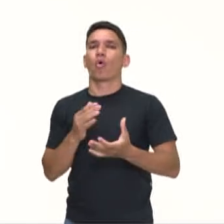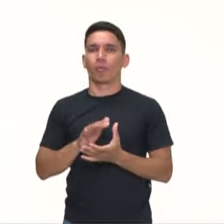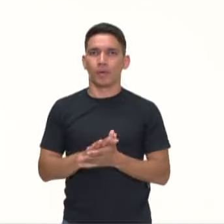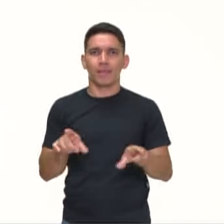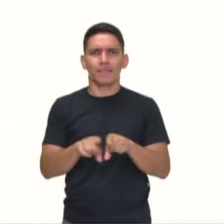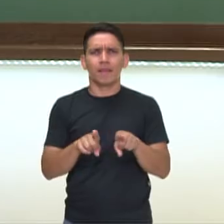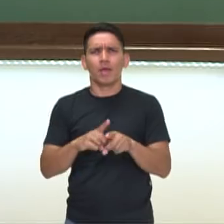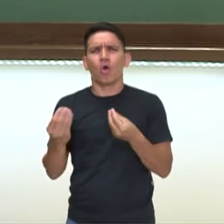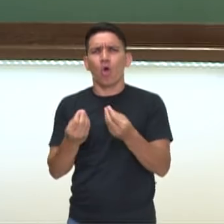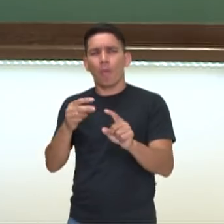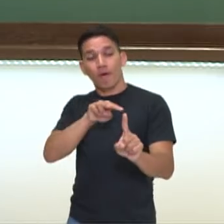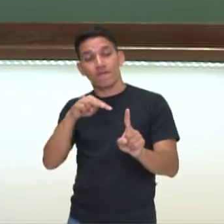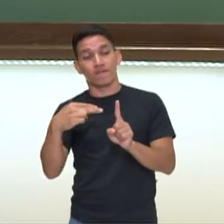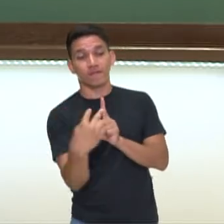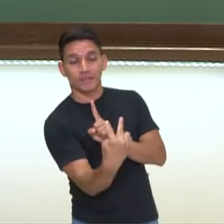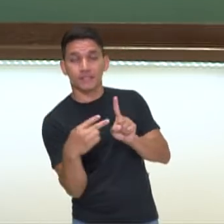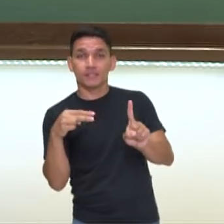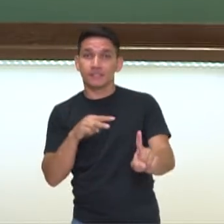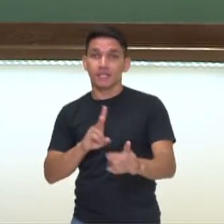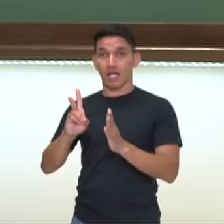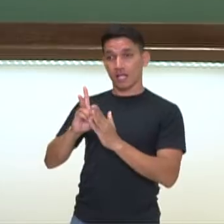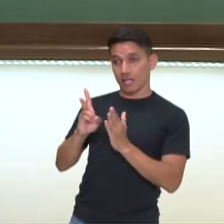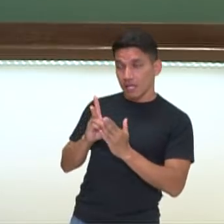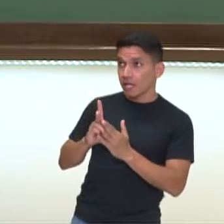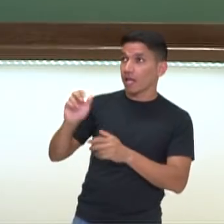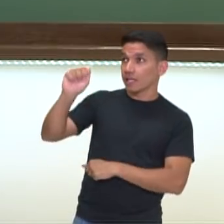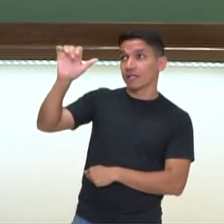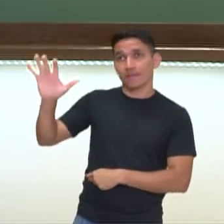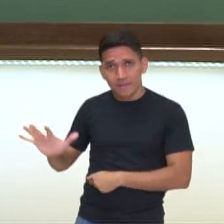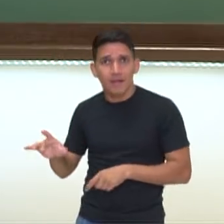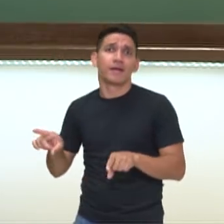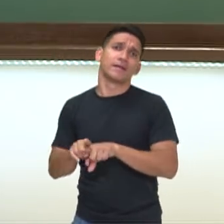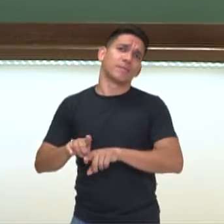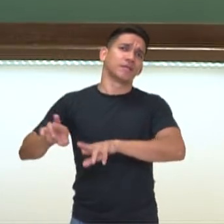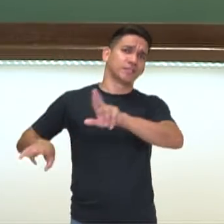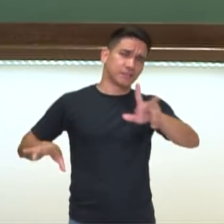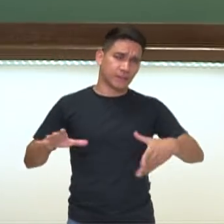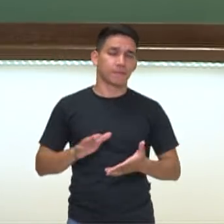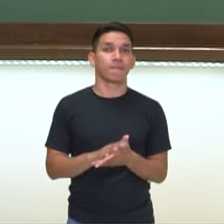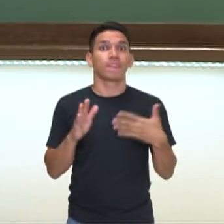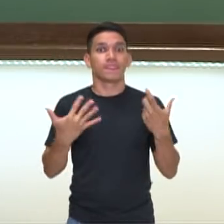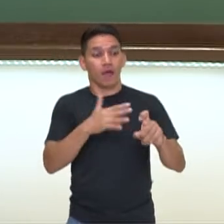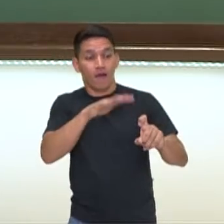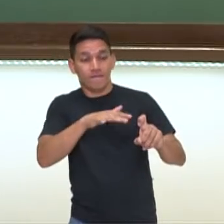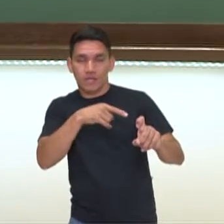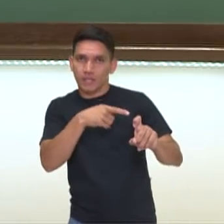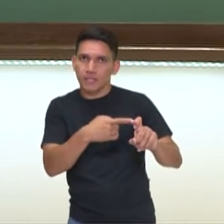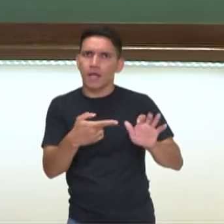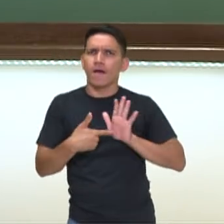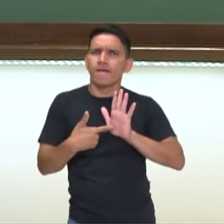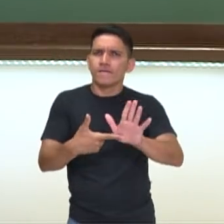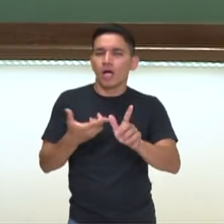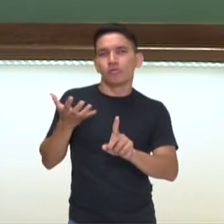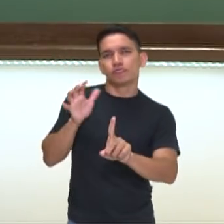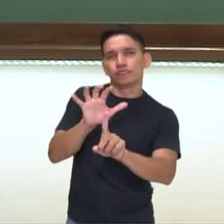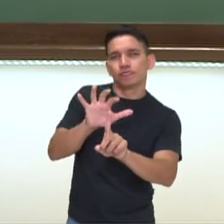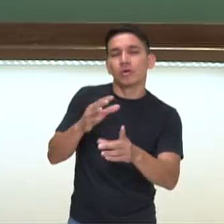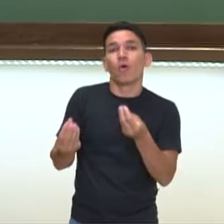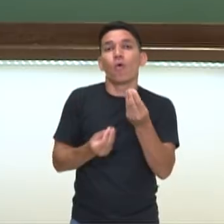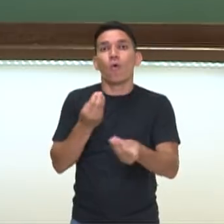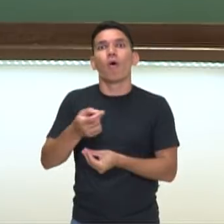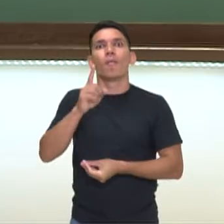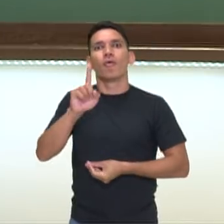e africana. Então, quer dizer, o mito tem um apelo à religiosidade. O mito é uma forma de